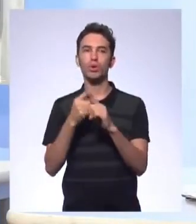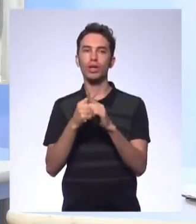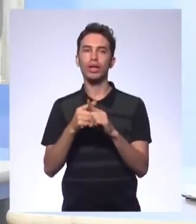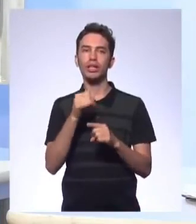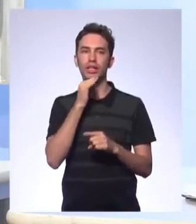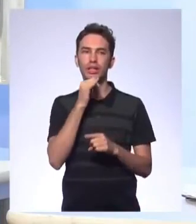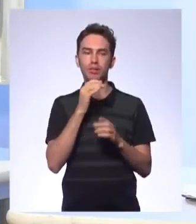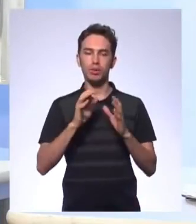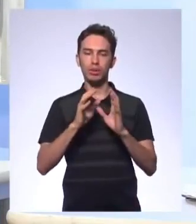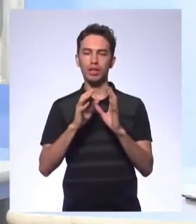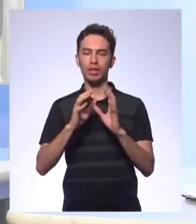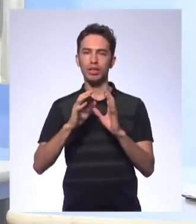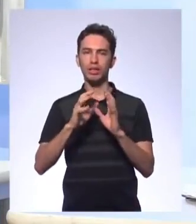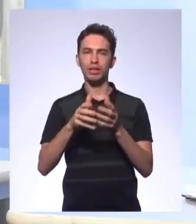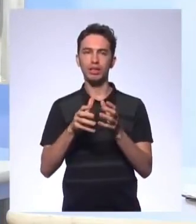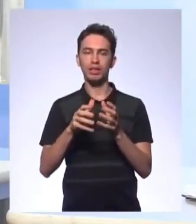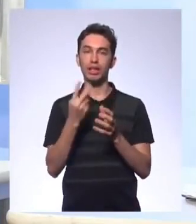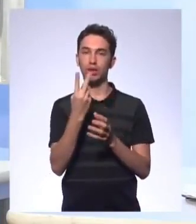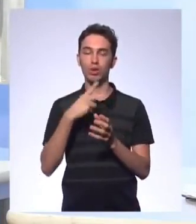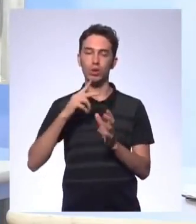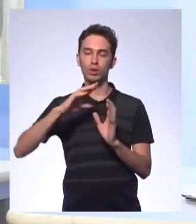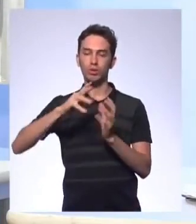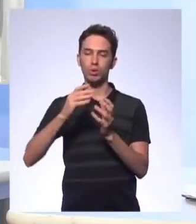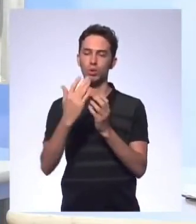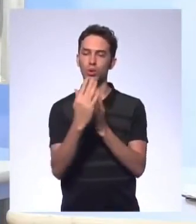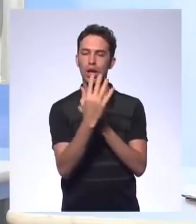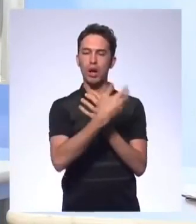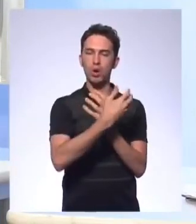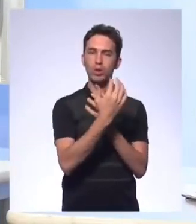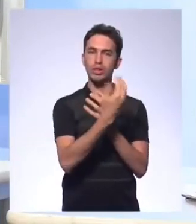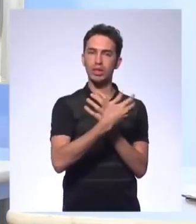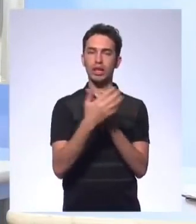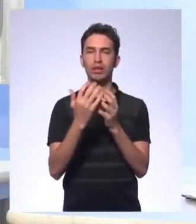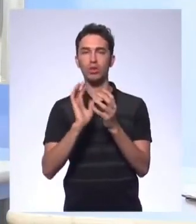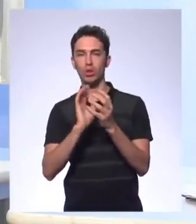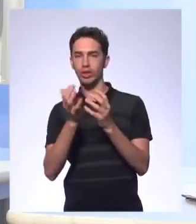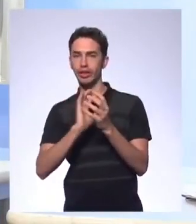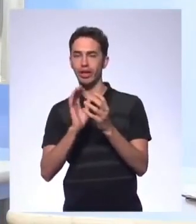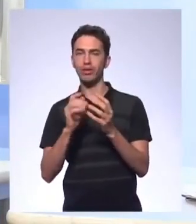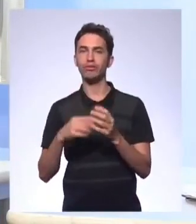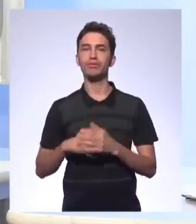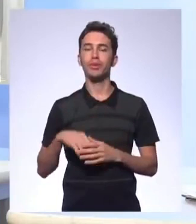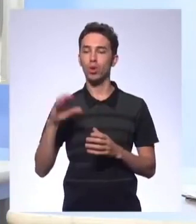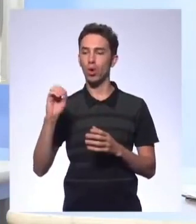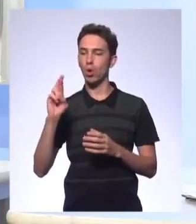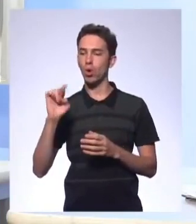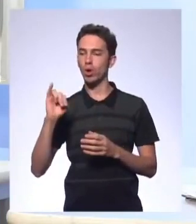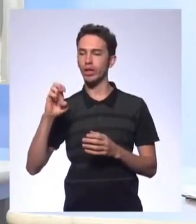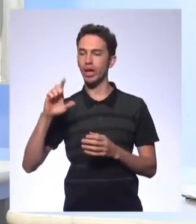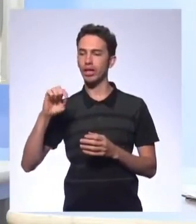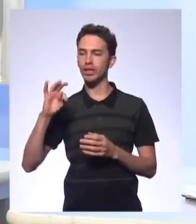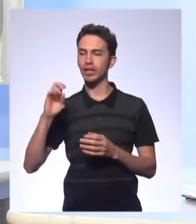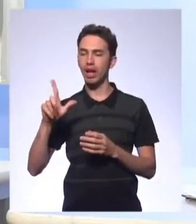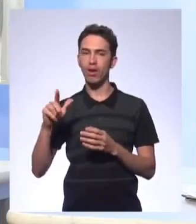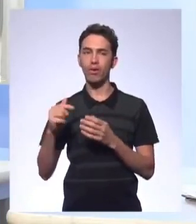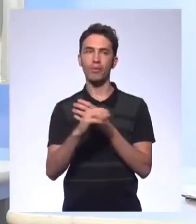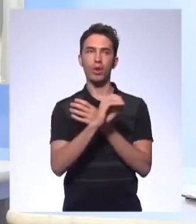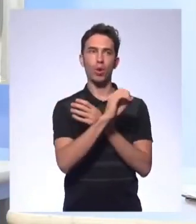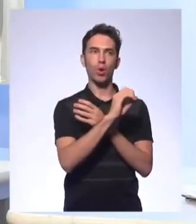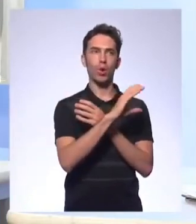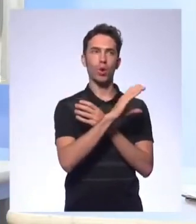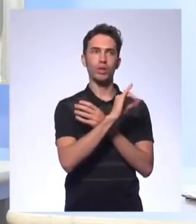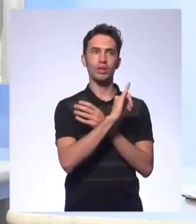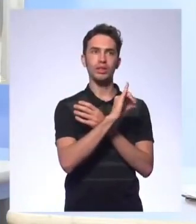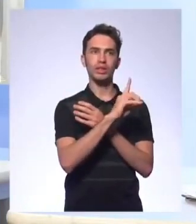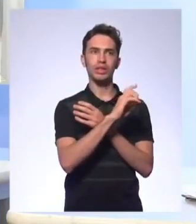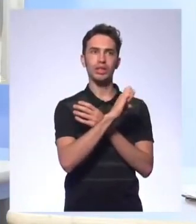Oriental. Vocês se lembram do Império Romano? Lembram daquele imenso Império Romano? Então, vamos imaginar que essas